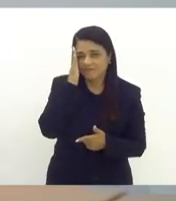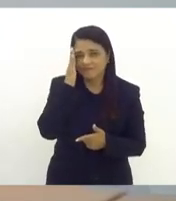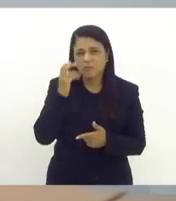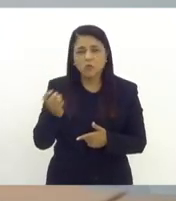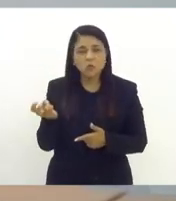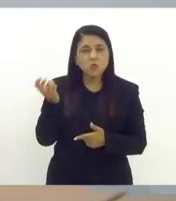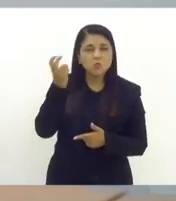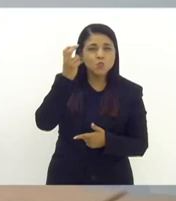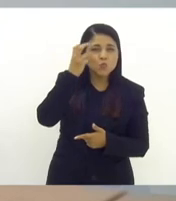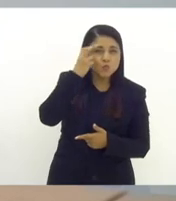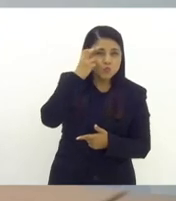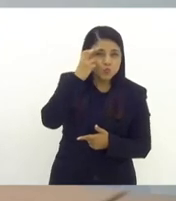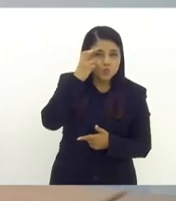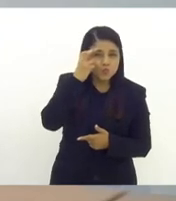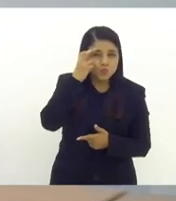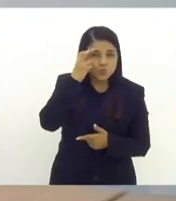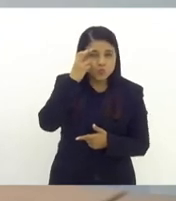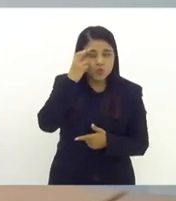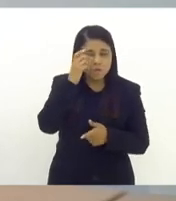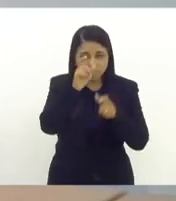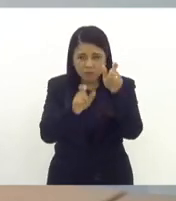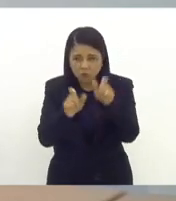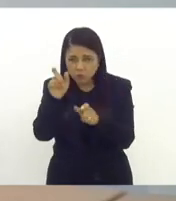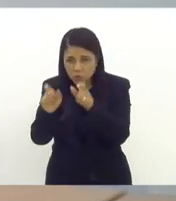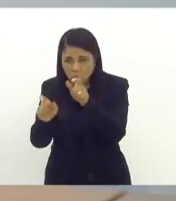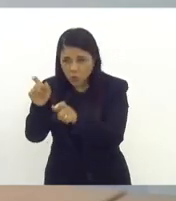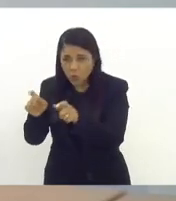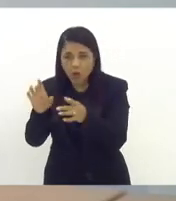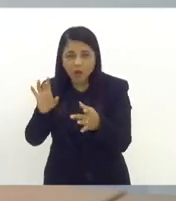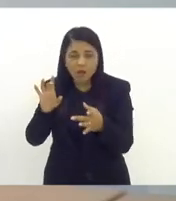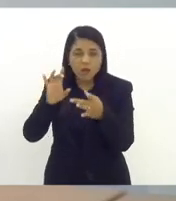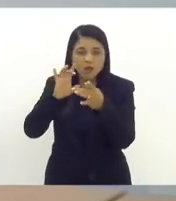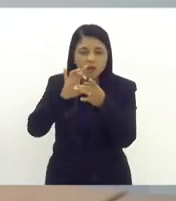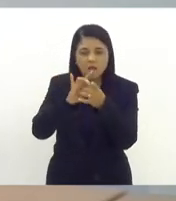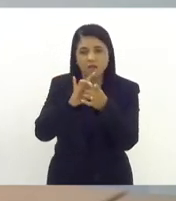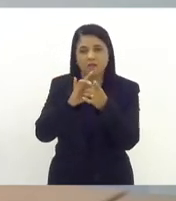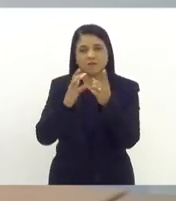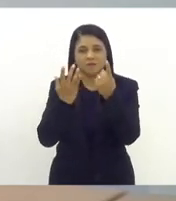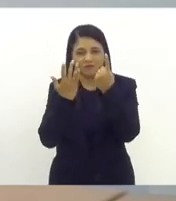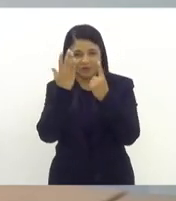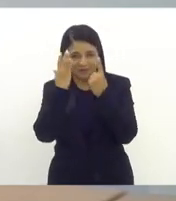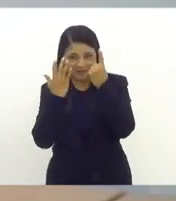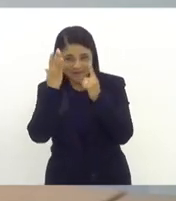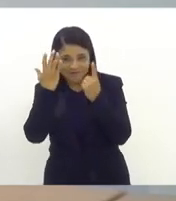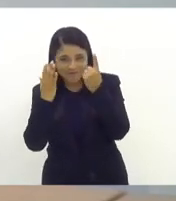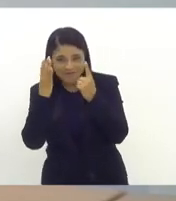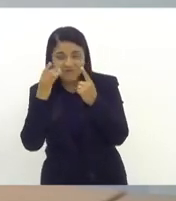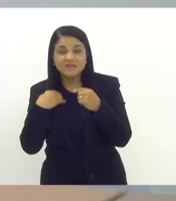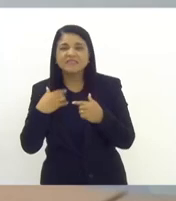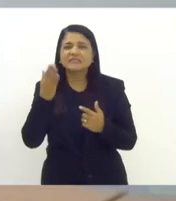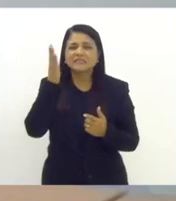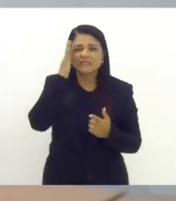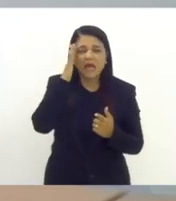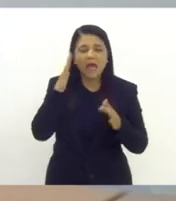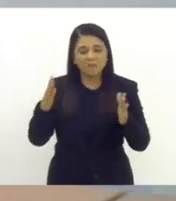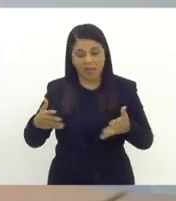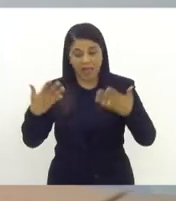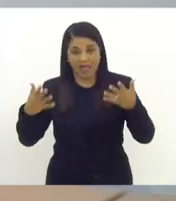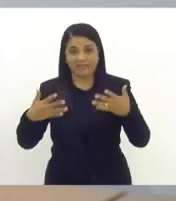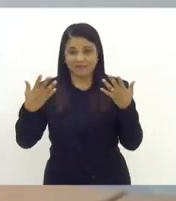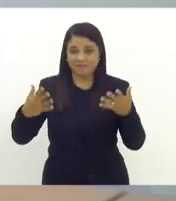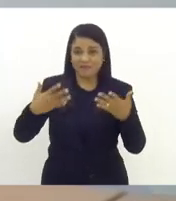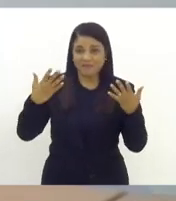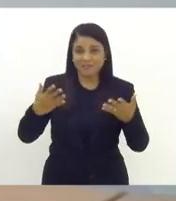culturalmente elas são ligadas à questão do carnaval né sabe da animação que traz